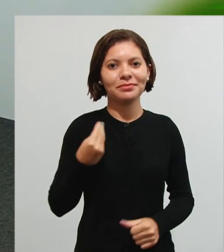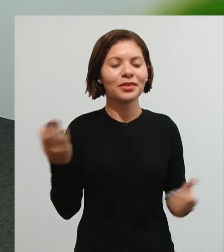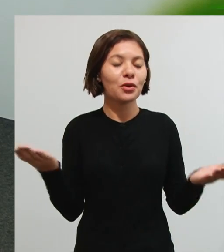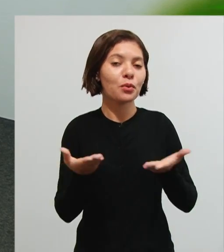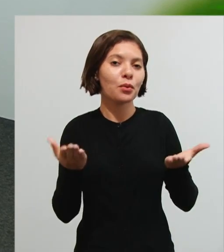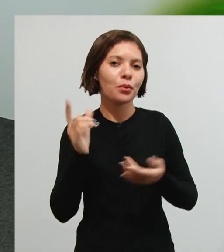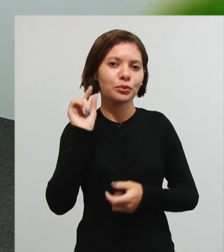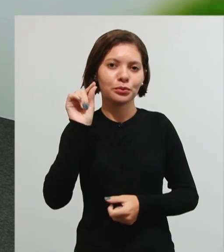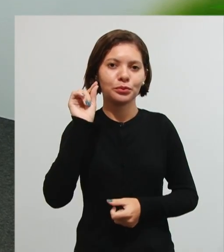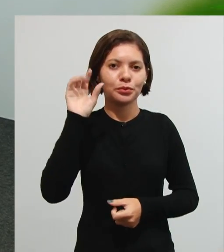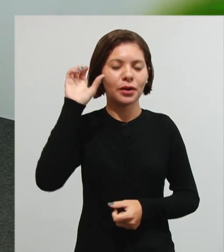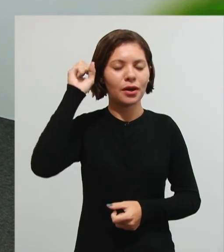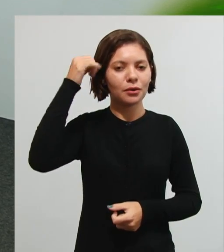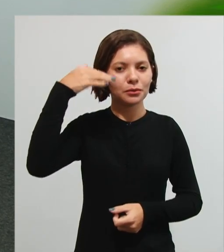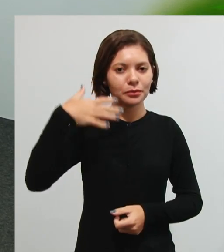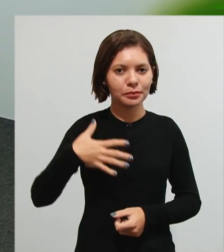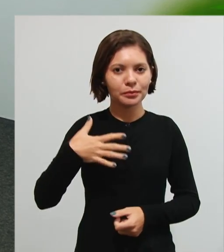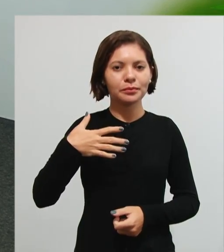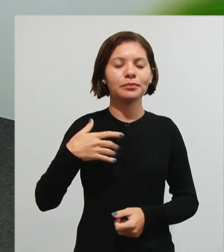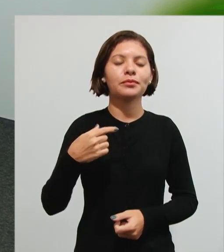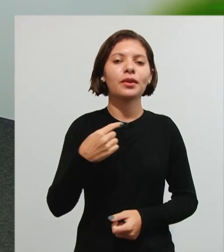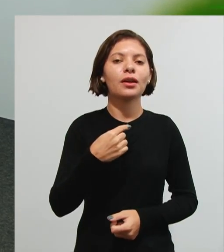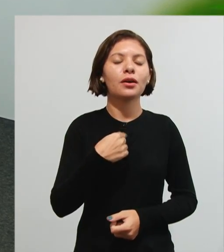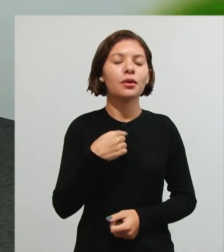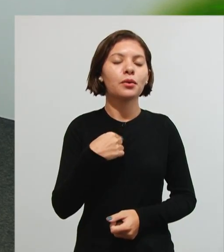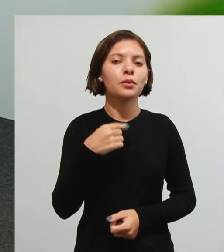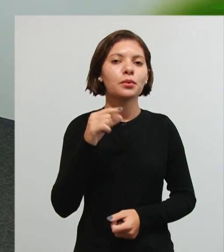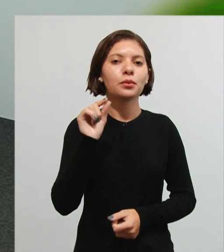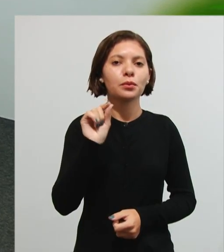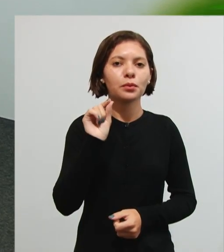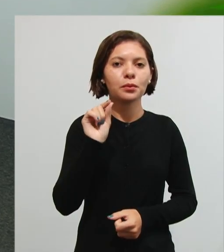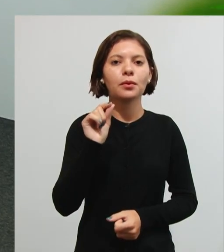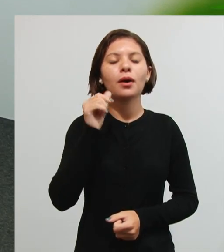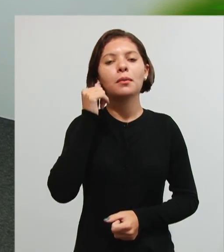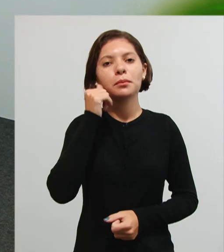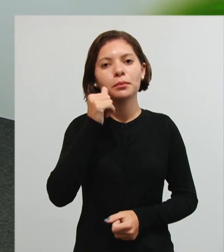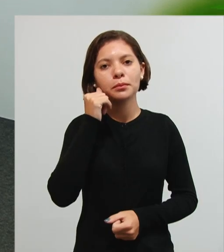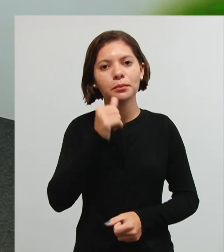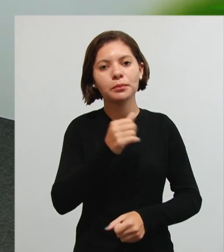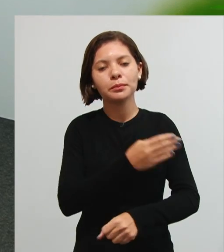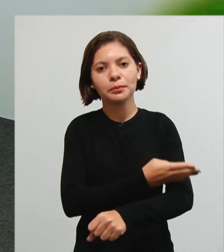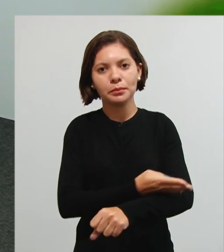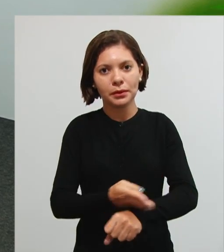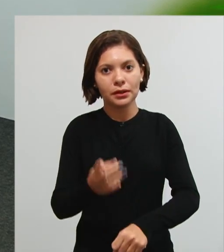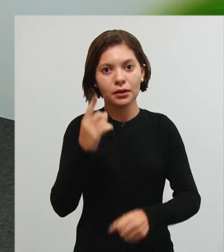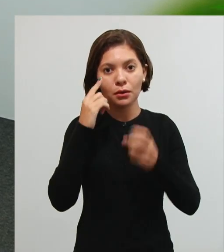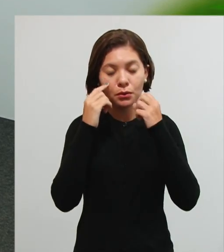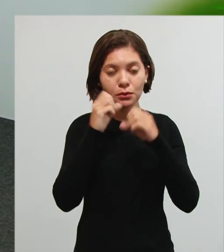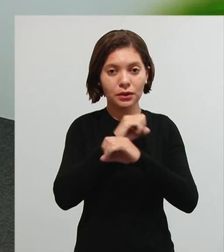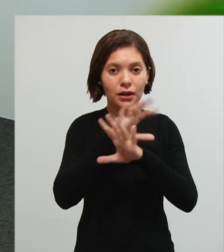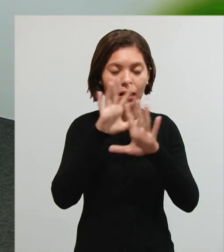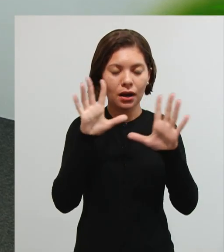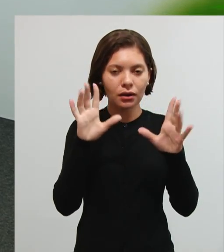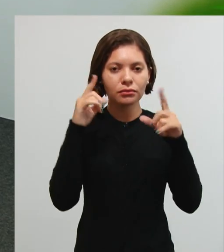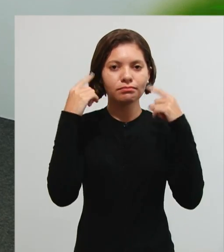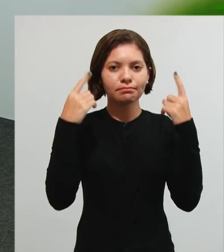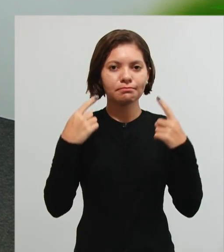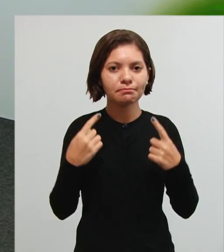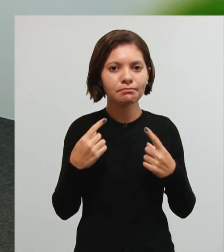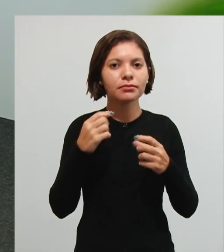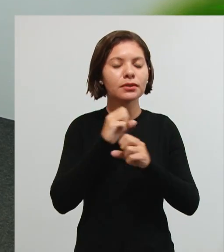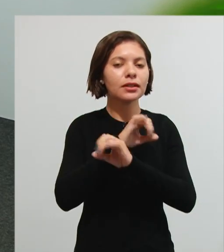agora a minha audiodescrição. Eu sou uma mulher branca, de olhos claros, cabelos claros,